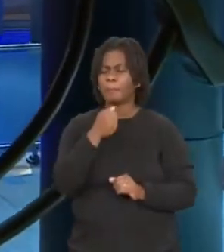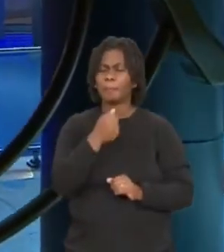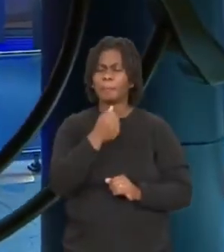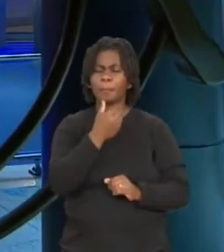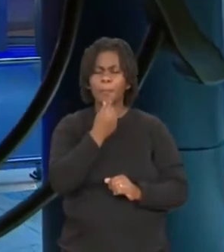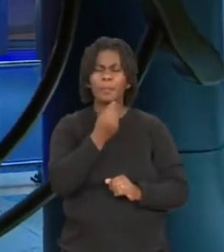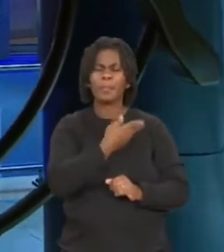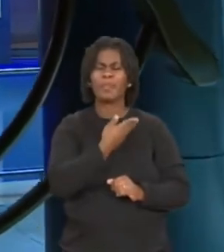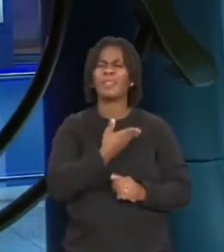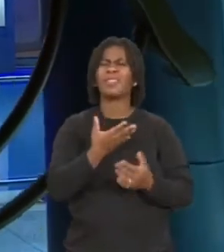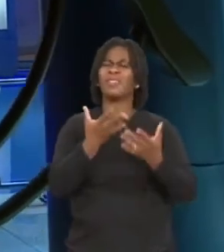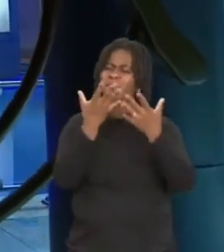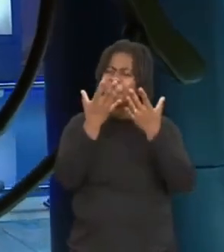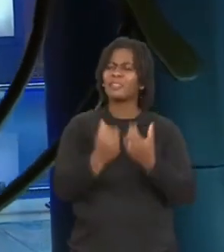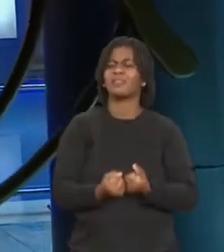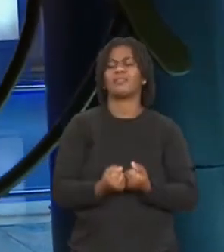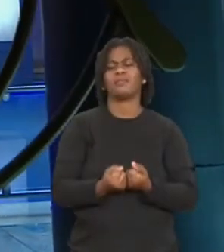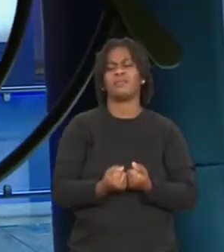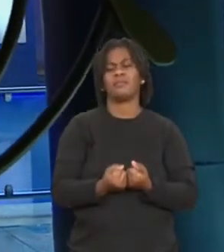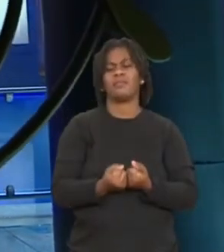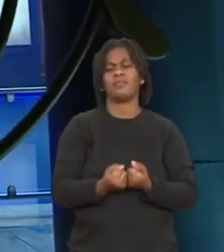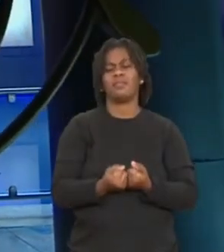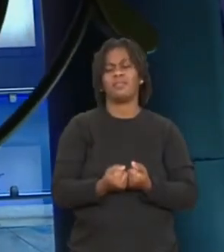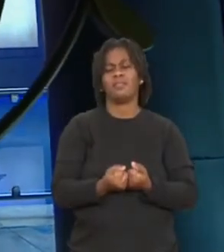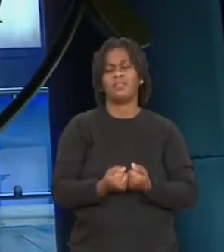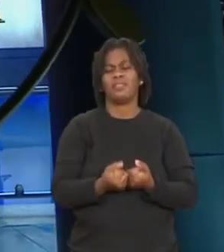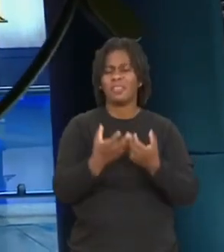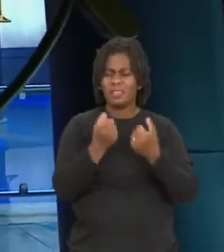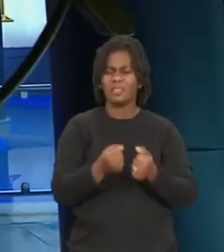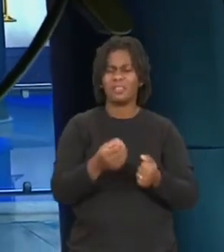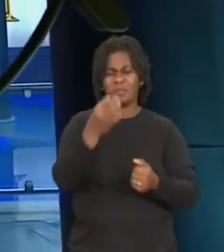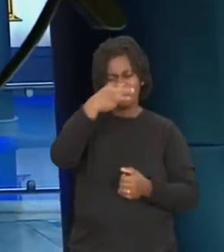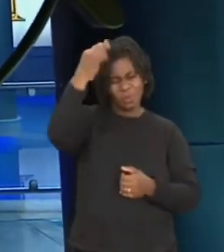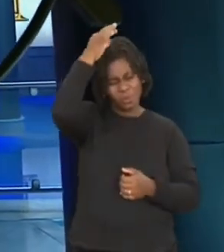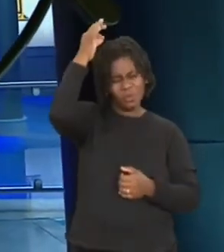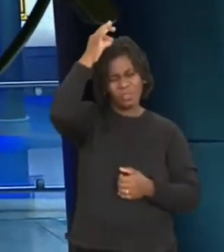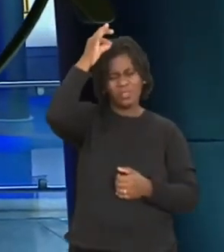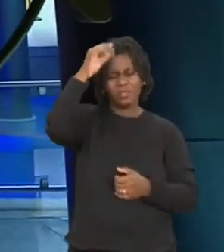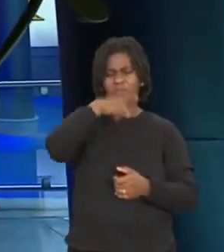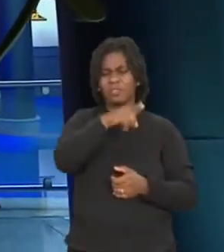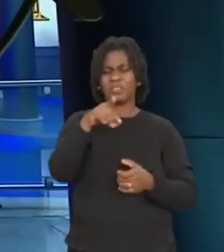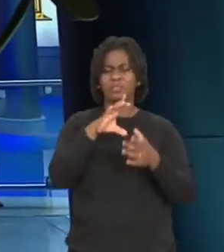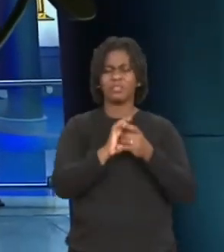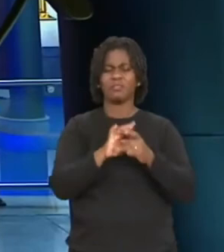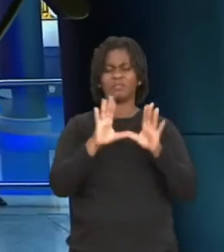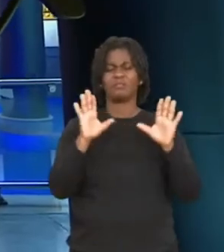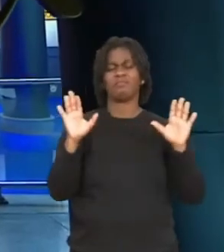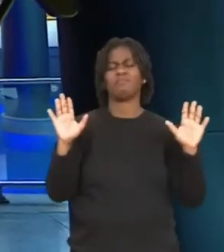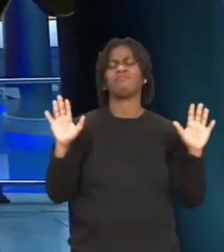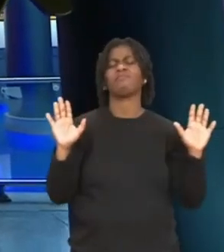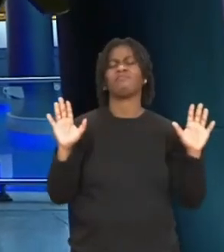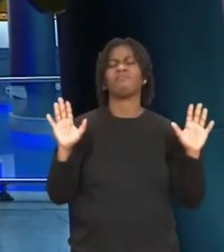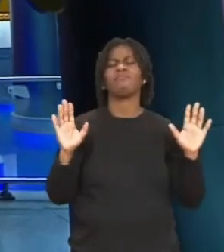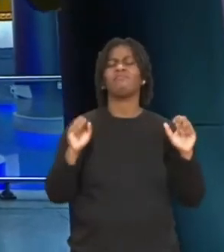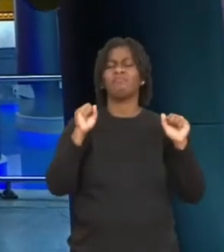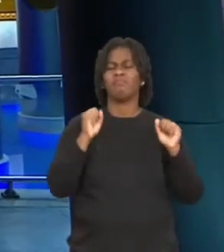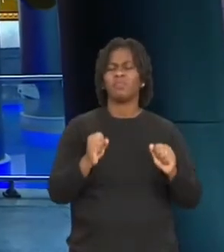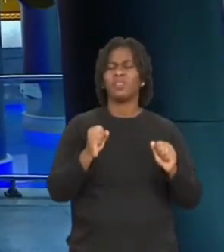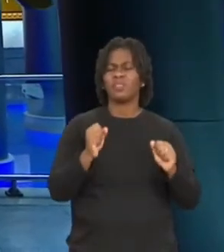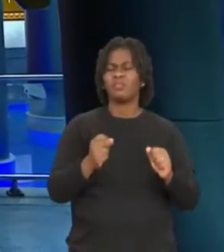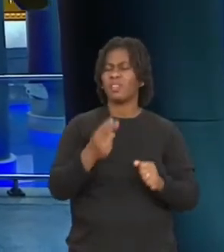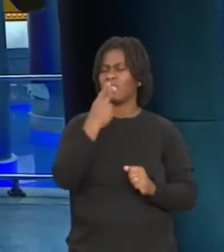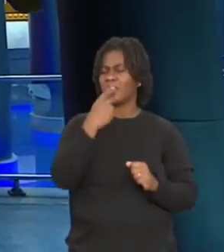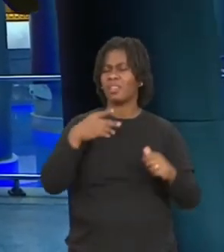amigo, receba o Espírito Santo, fique à vontade. Pode falar na língua